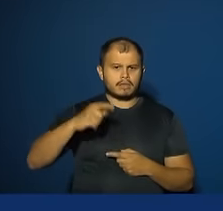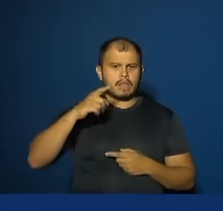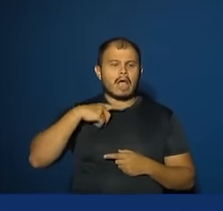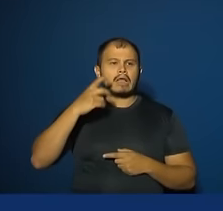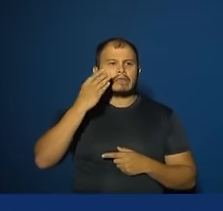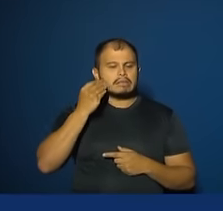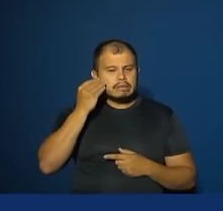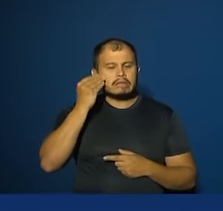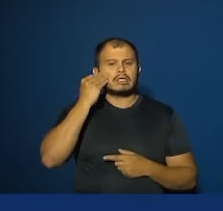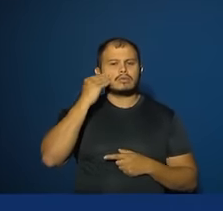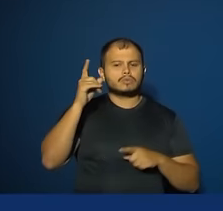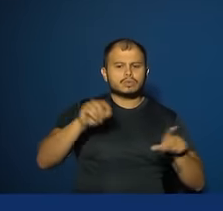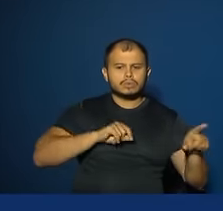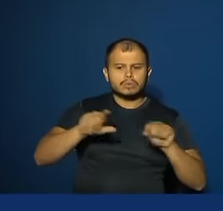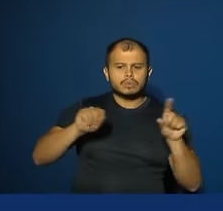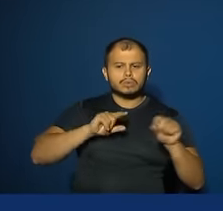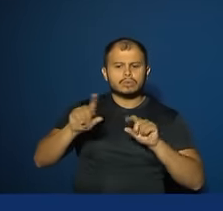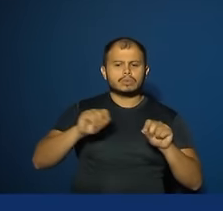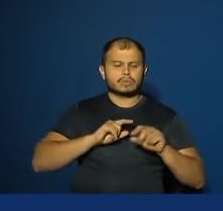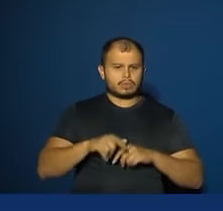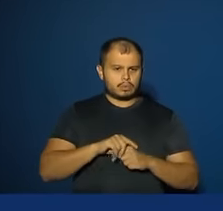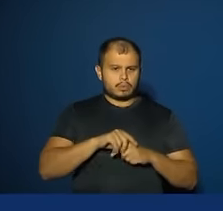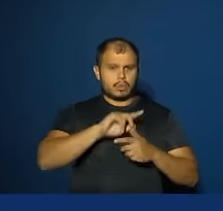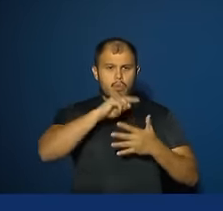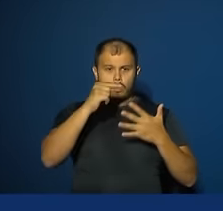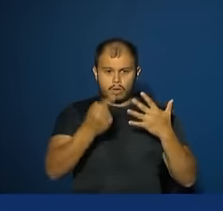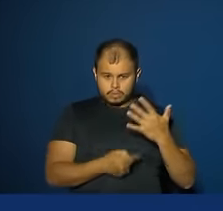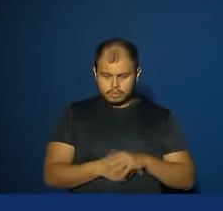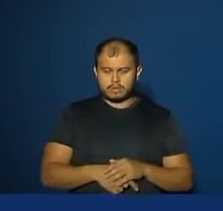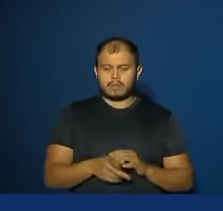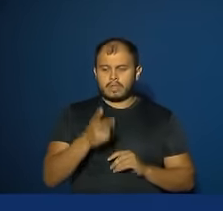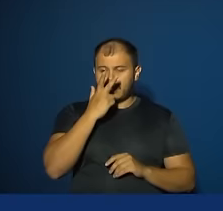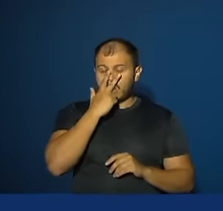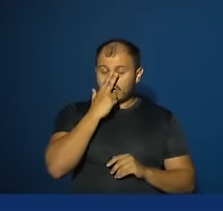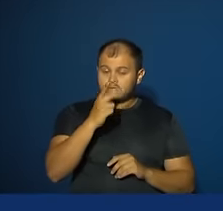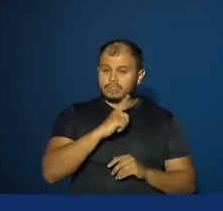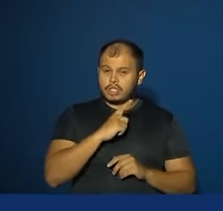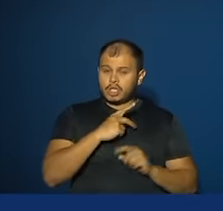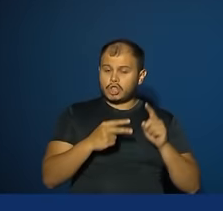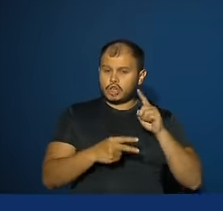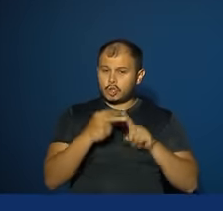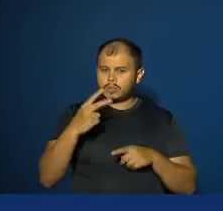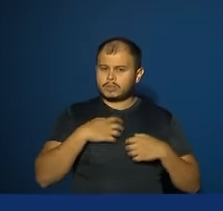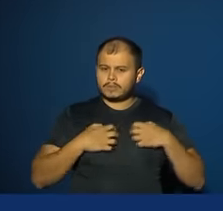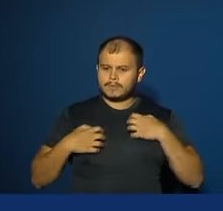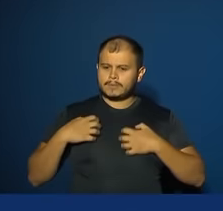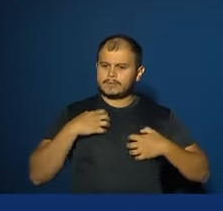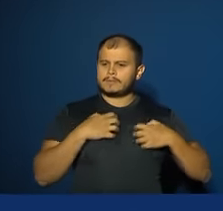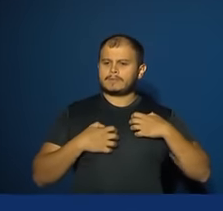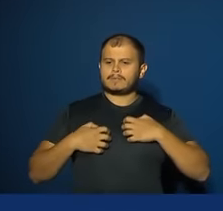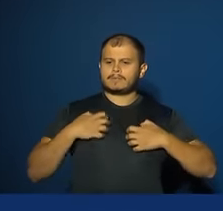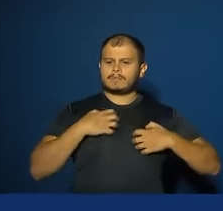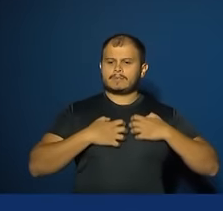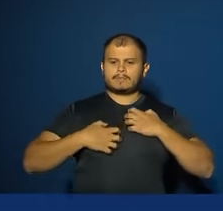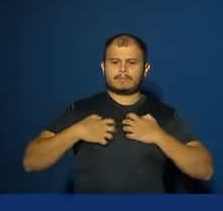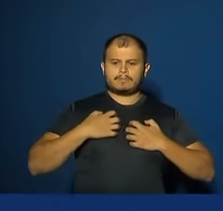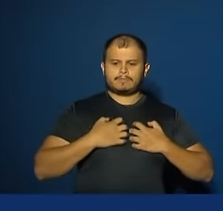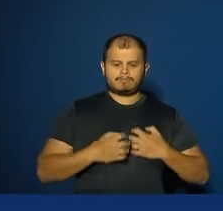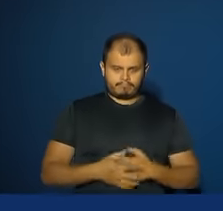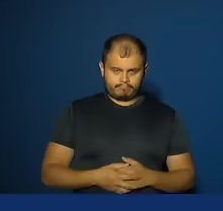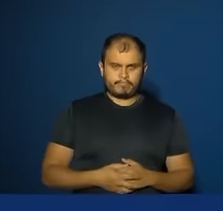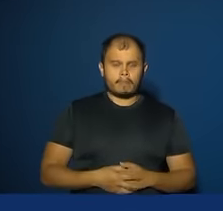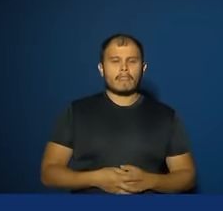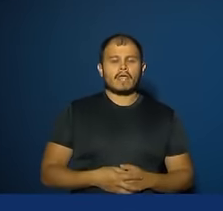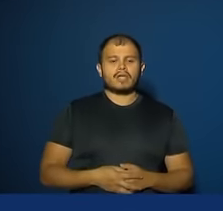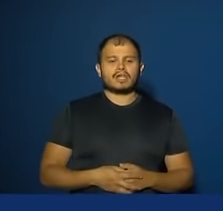alternativa eh primeiro eu acho que tem duas angústias vindo daí e a primeira é puxa